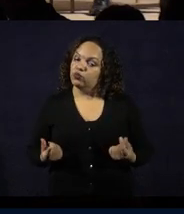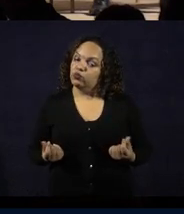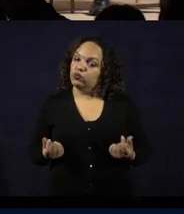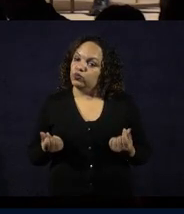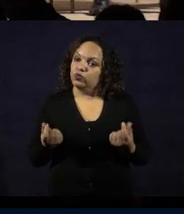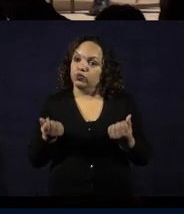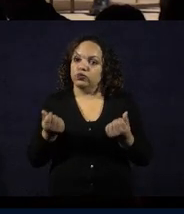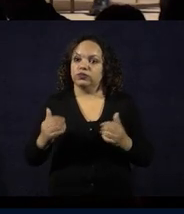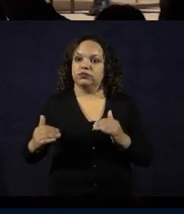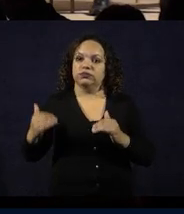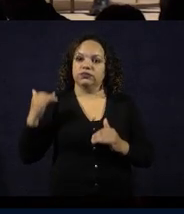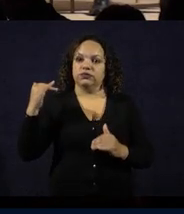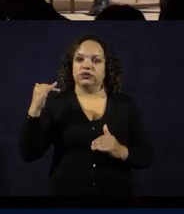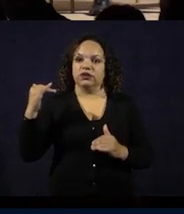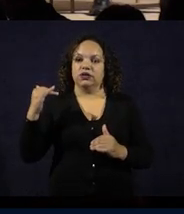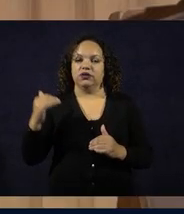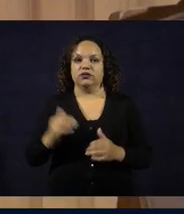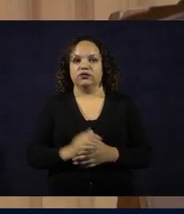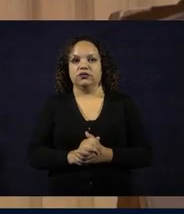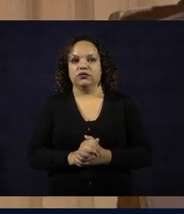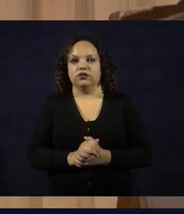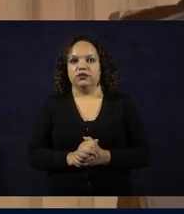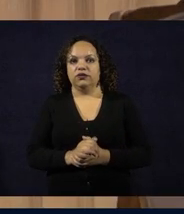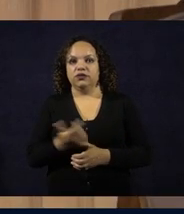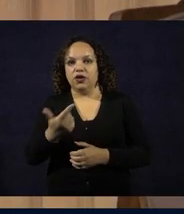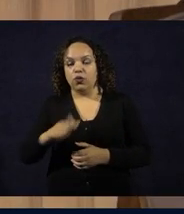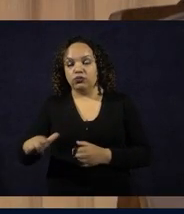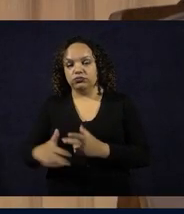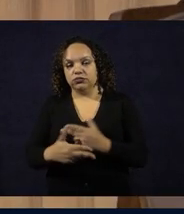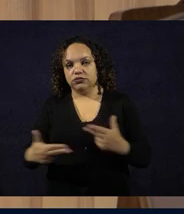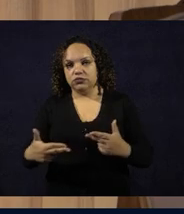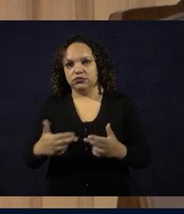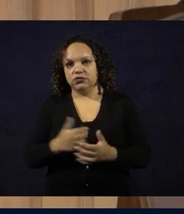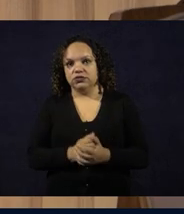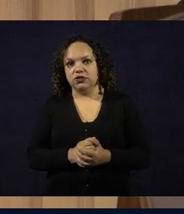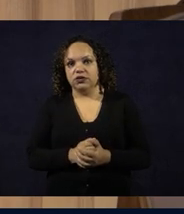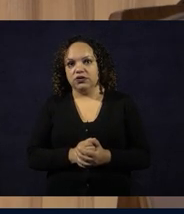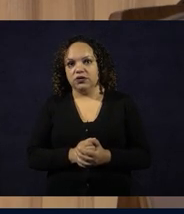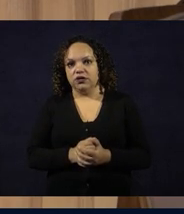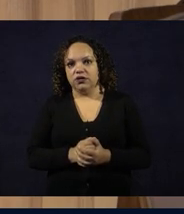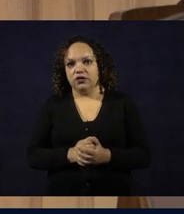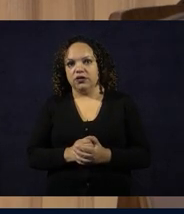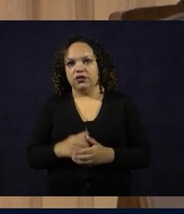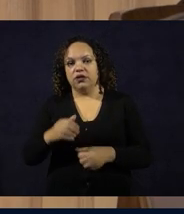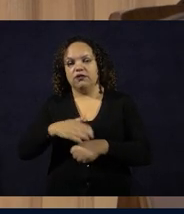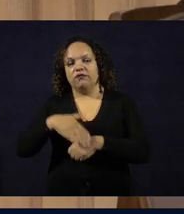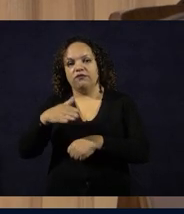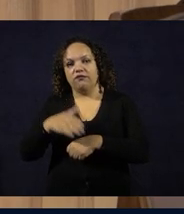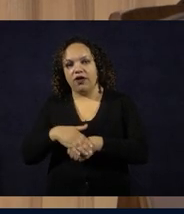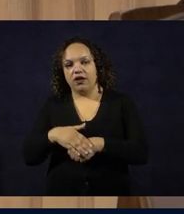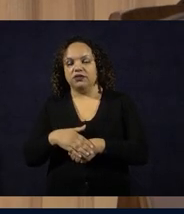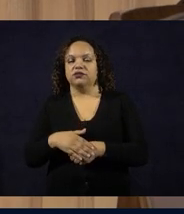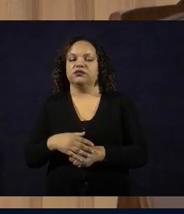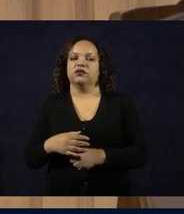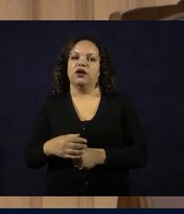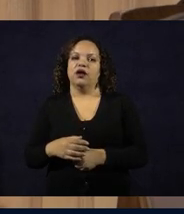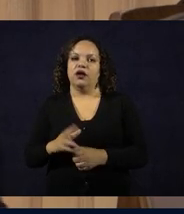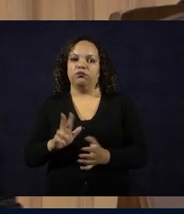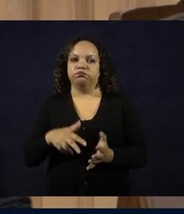para nós é são outros e é isso que faz um pouco da nossa essência